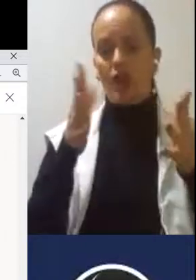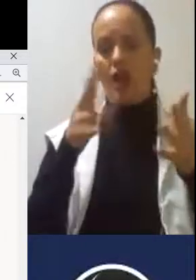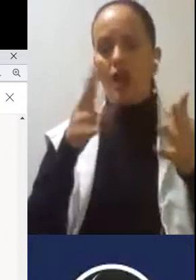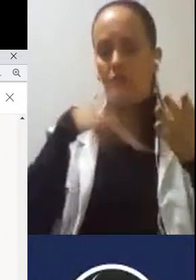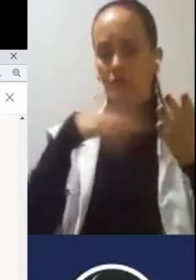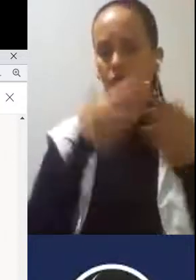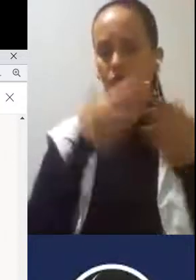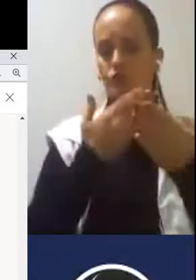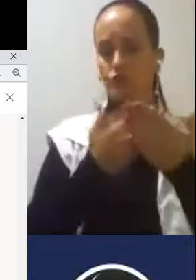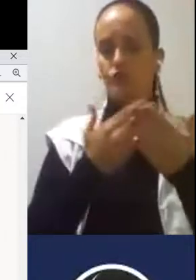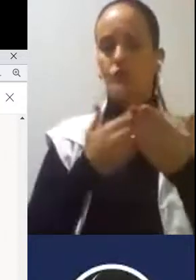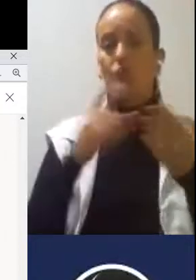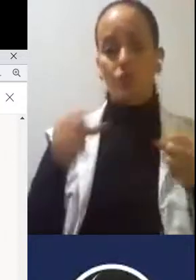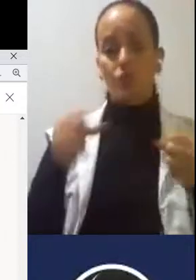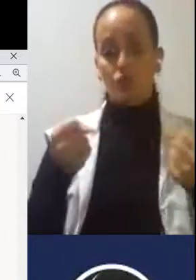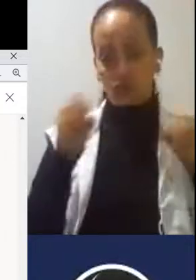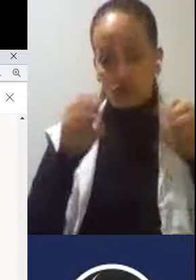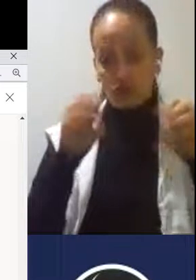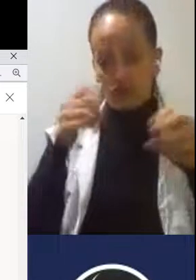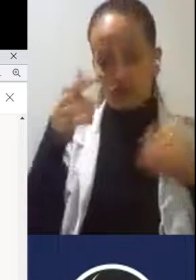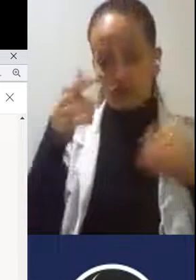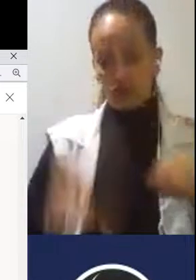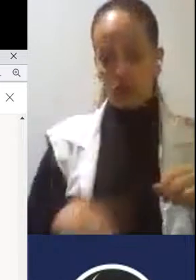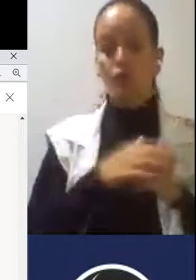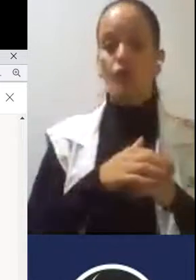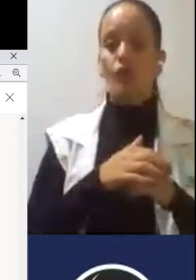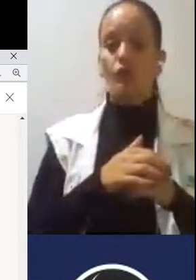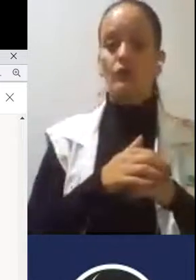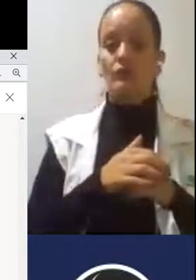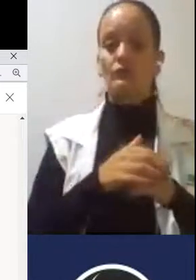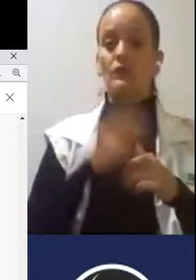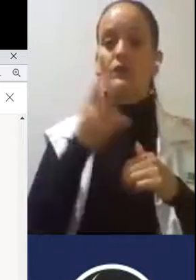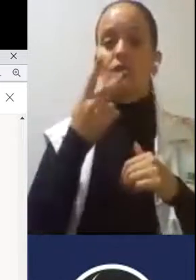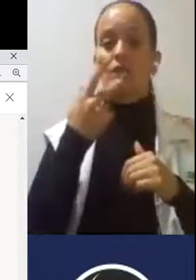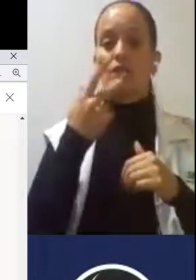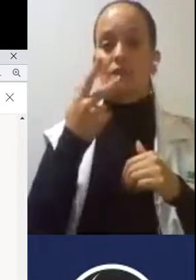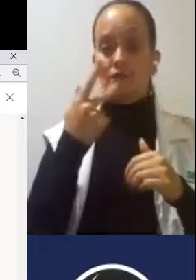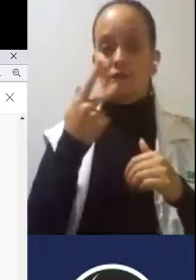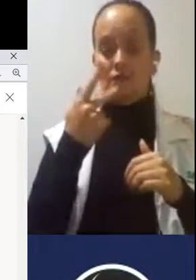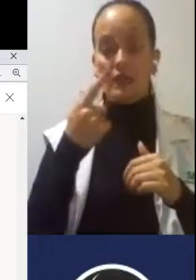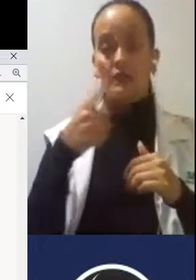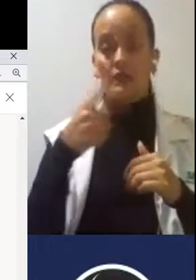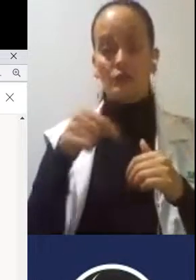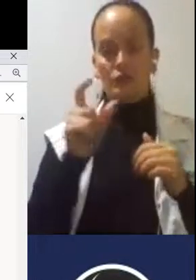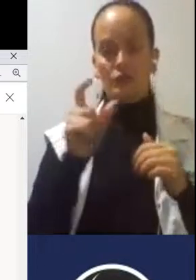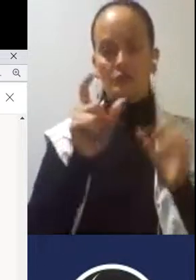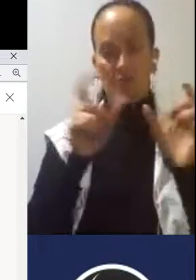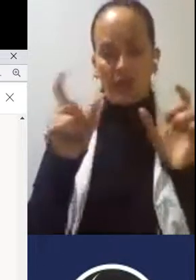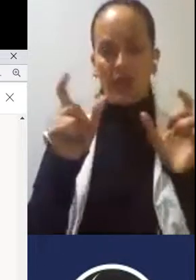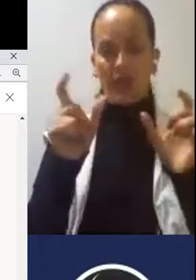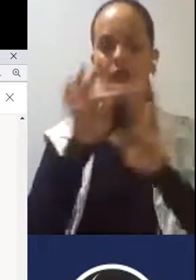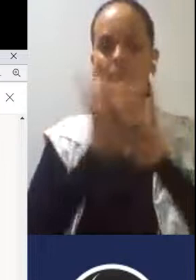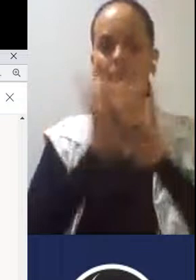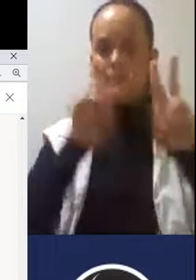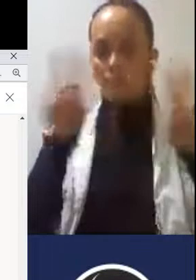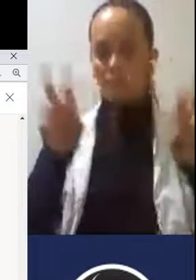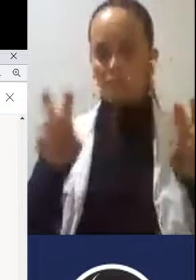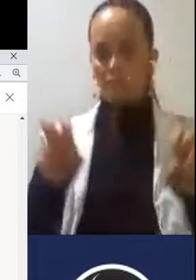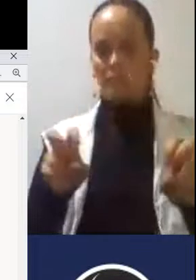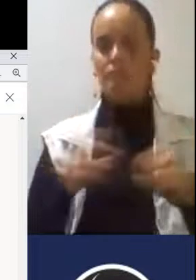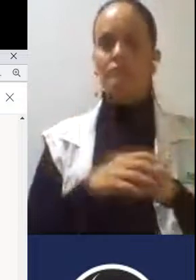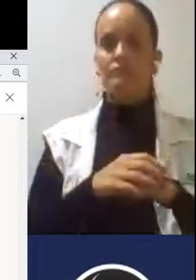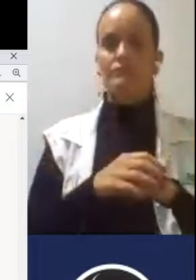Aqui a característica do material, a resistividade que eu tinha comentado com vocês. Vou colocar aqui, ó. Então, por exemplo, ó, o